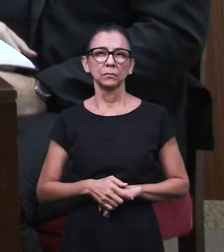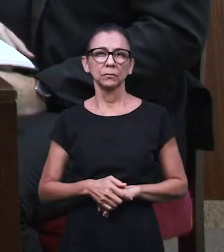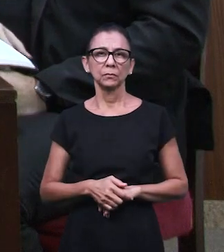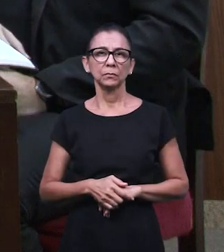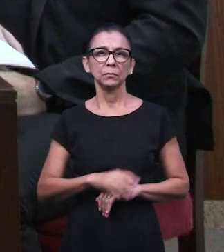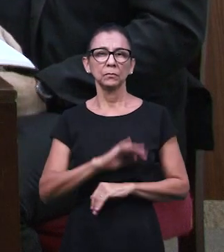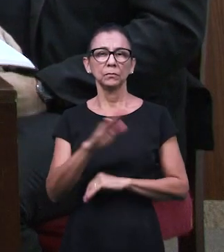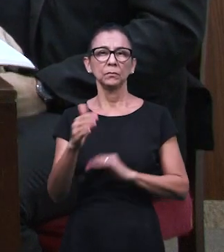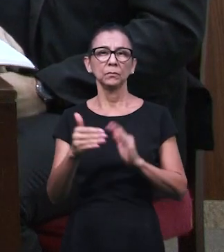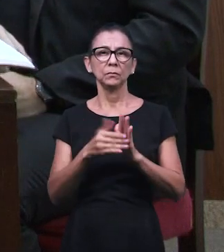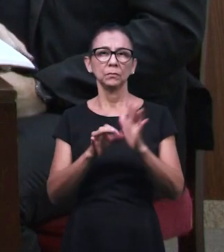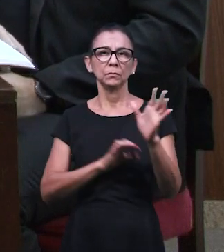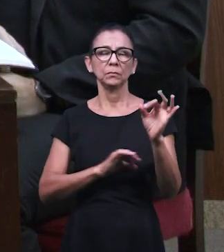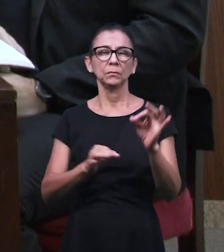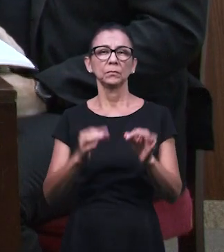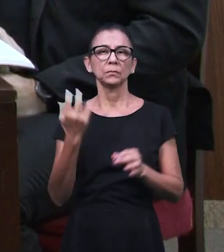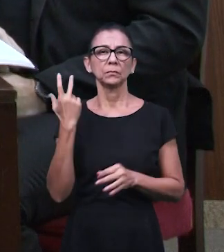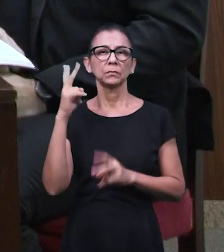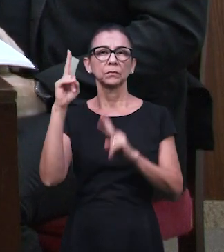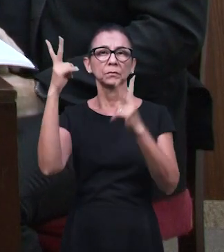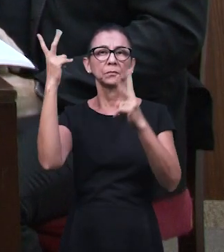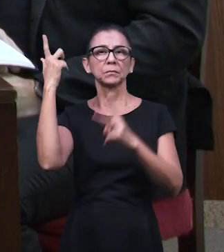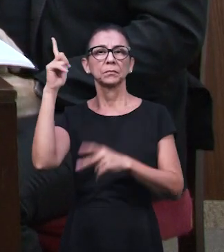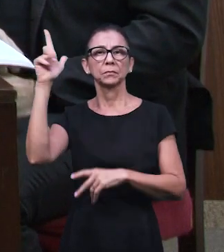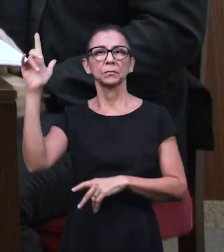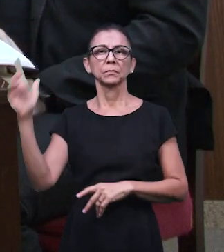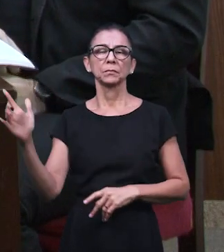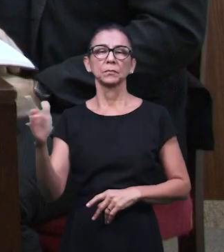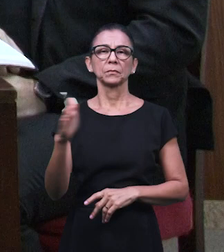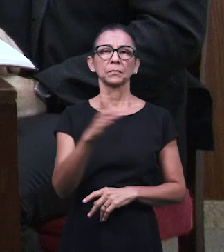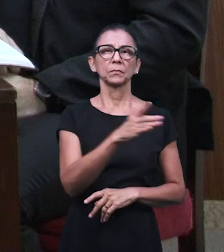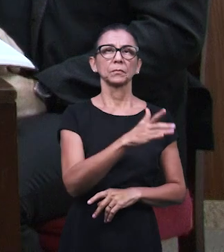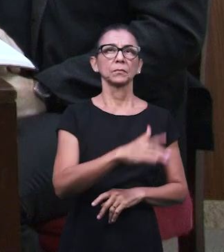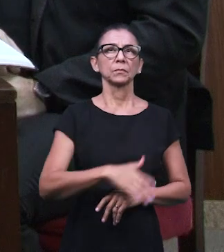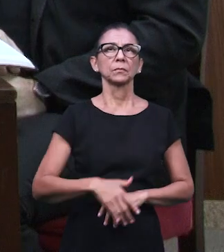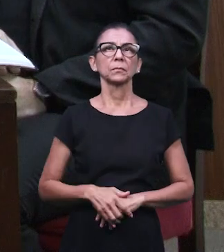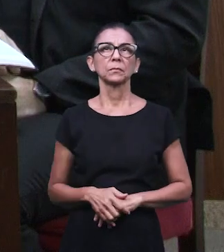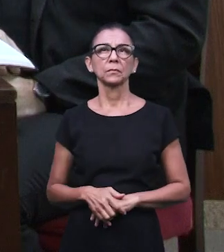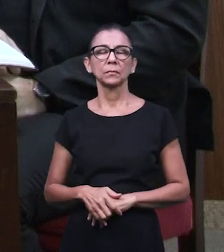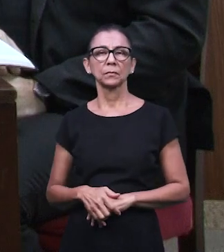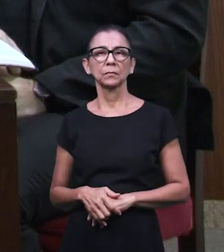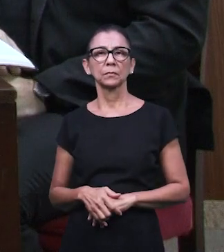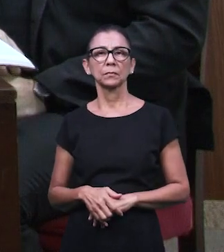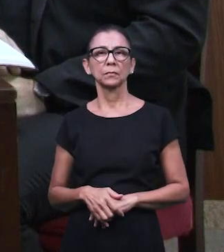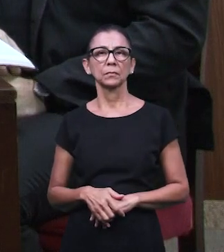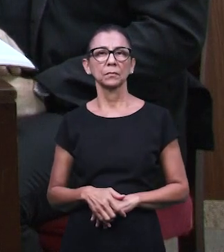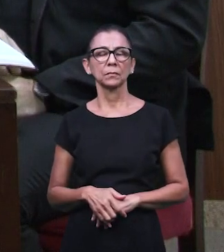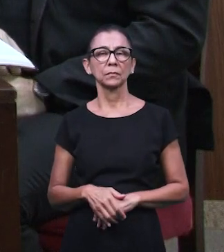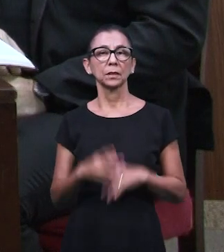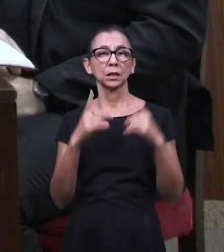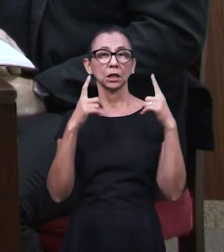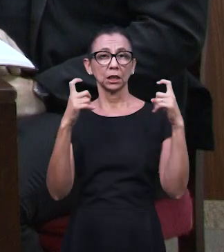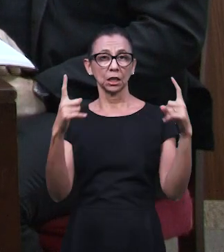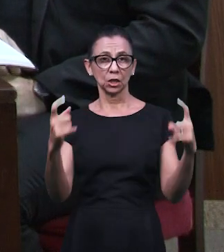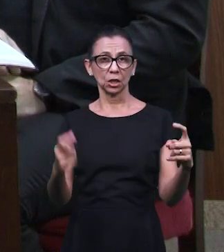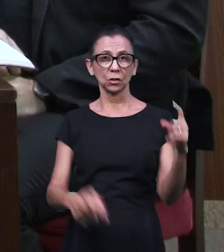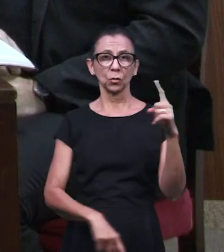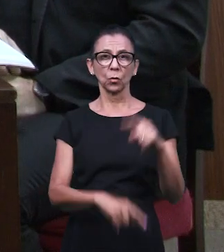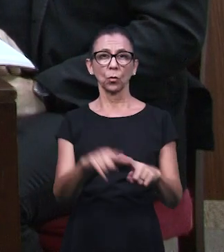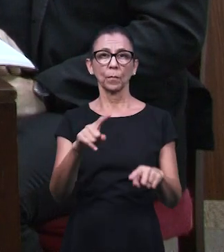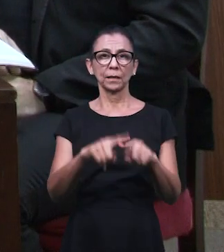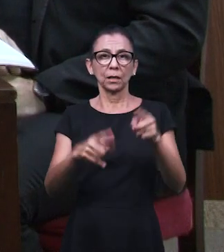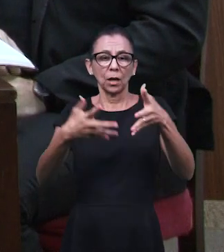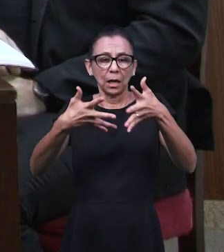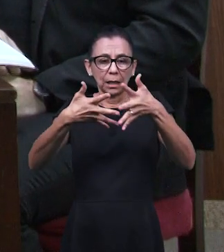né? Interessante que as peças eram de encaixes. Aquela não tem nada de acréscimo do homem, né? Elas